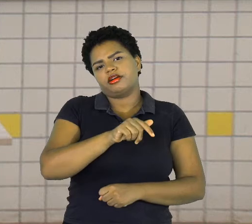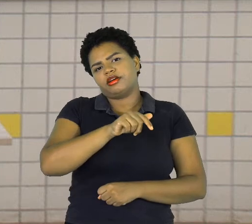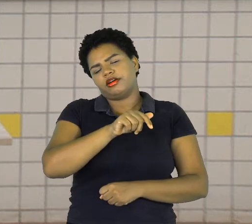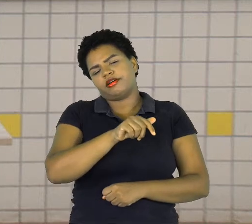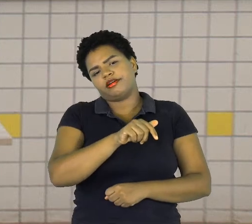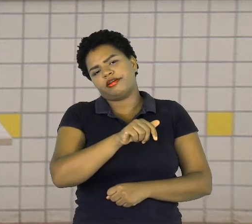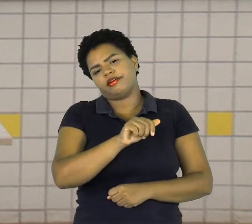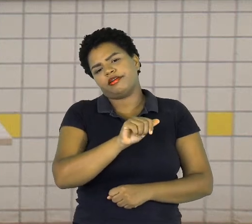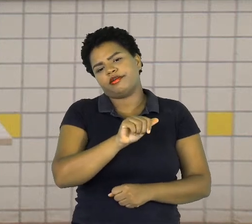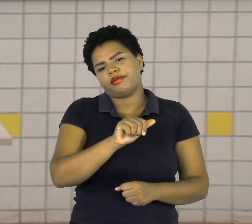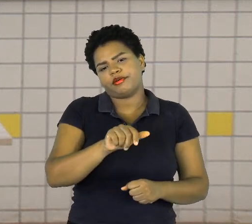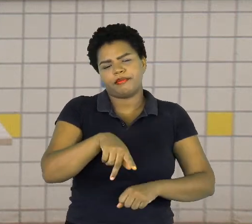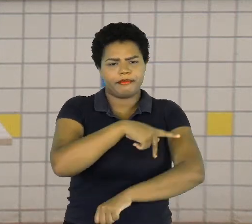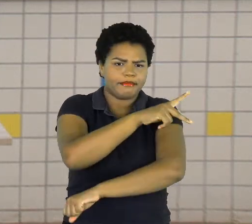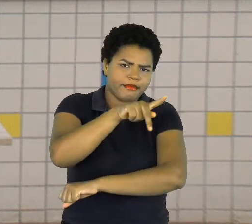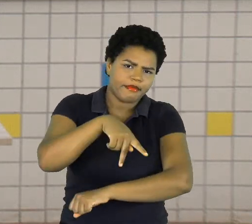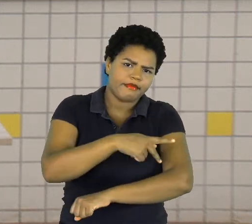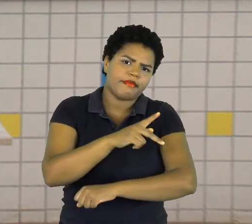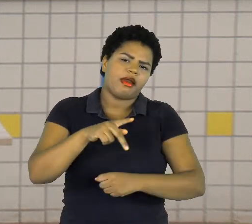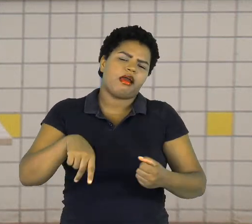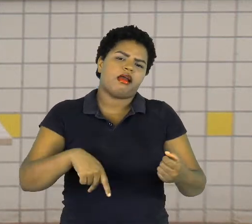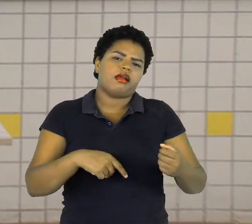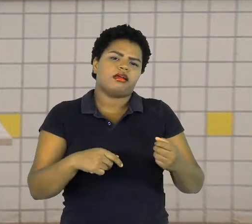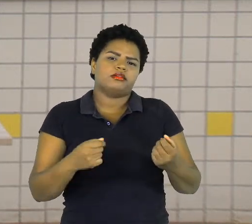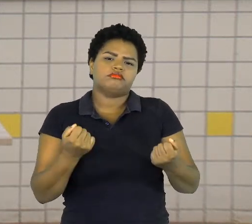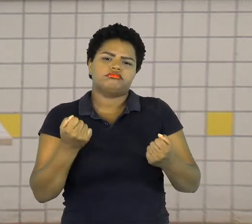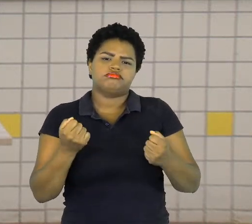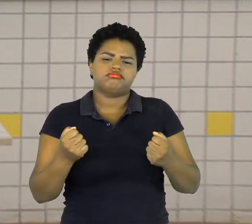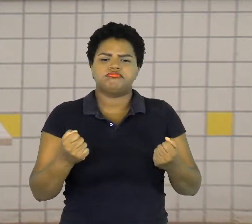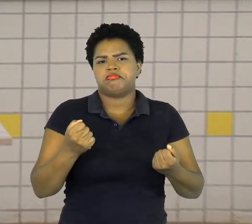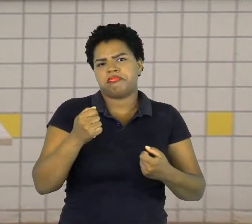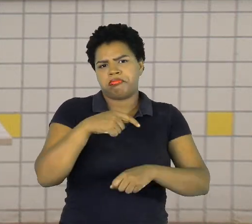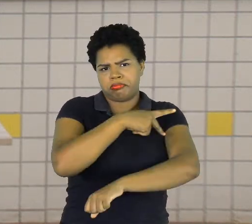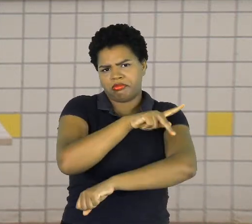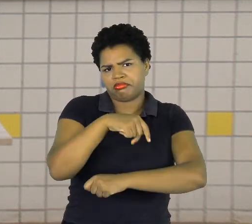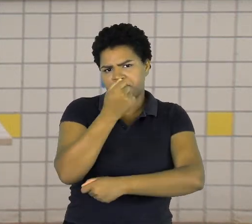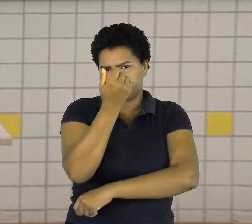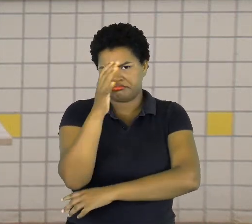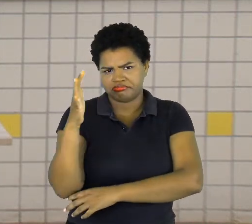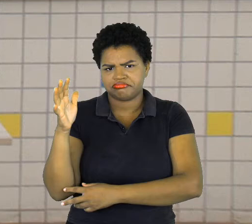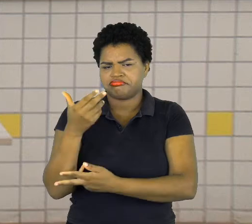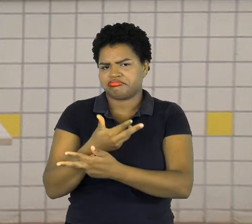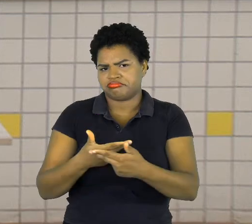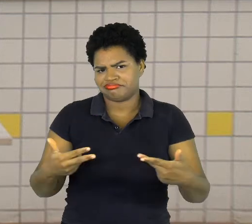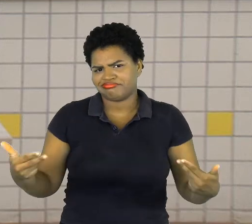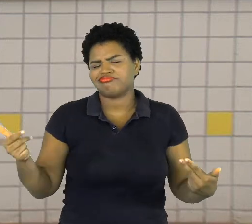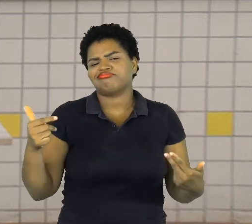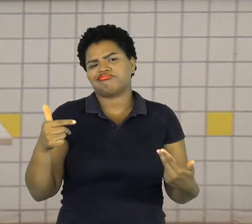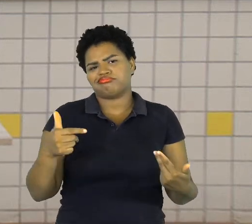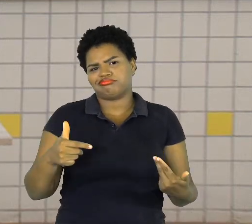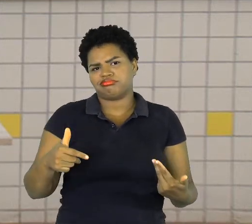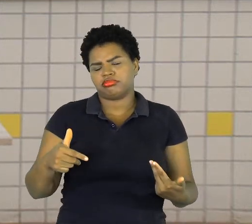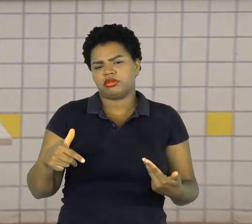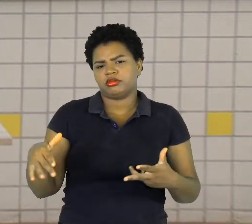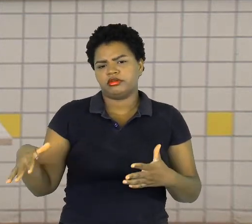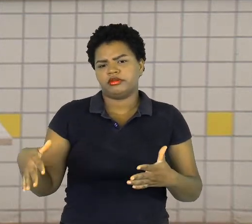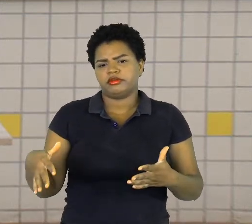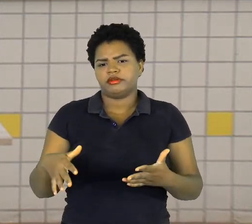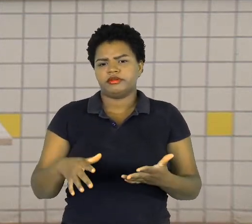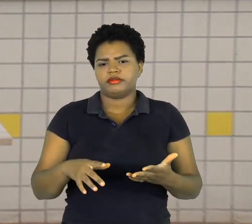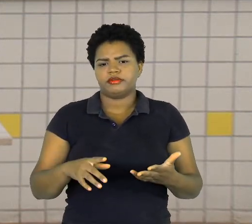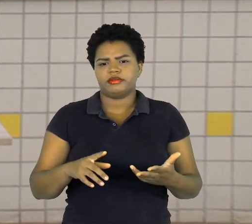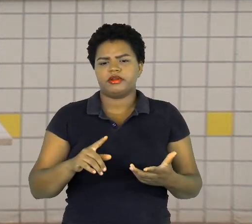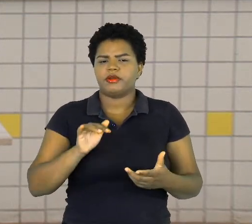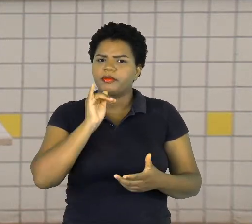As praças, os parques, os bosques, os corredores ecológicos, Palmas mesmo. Nós temos o Bosque